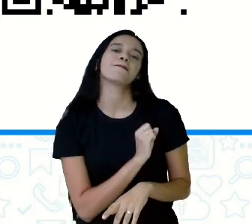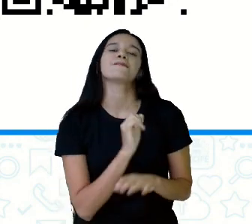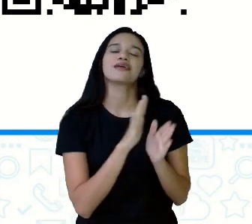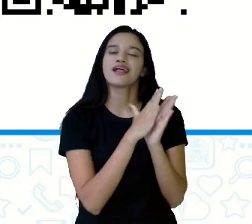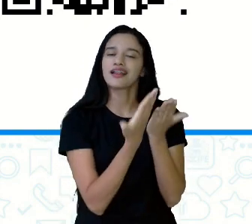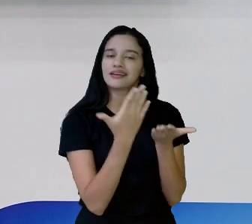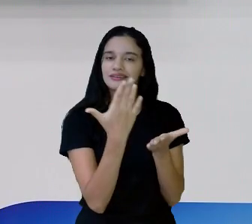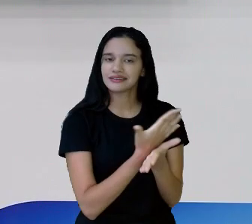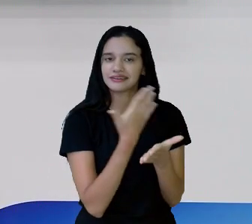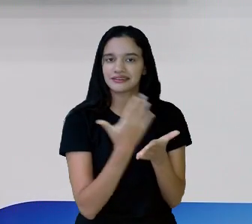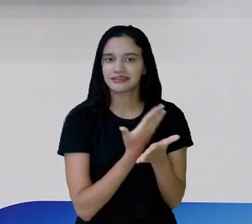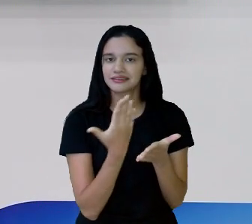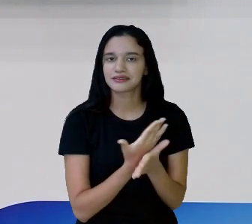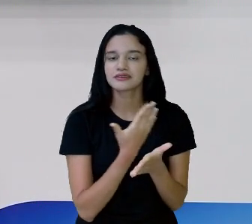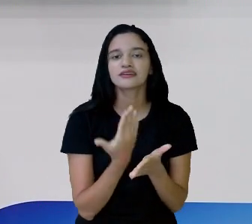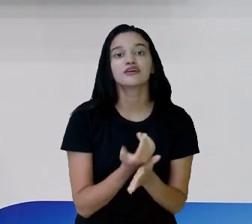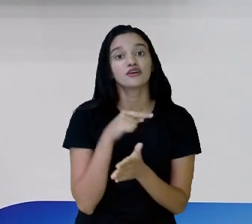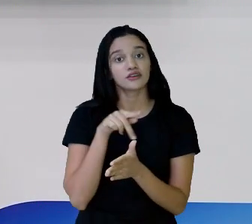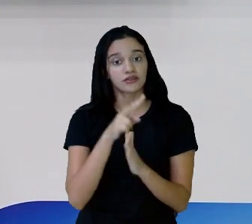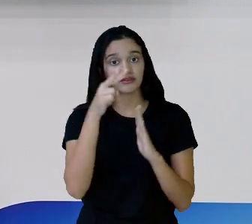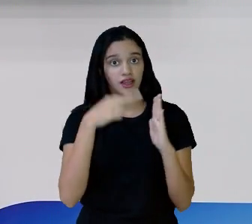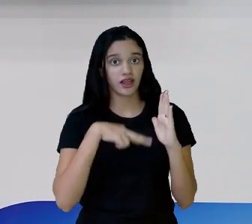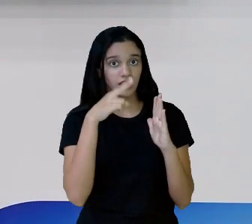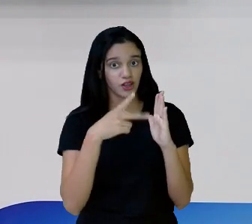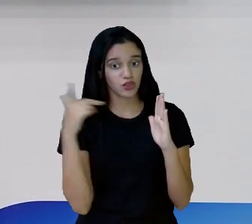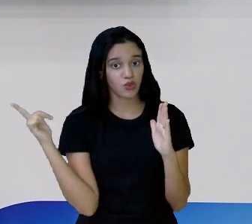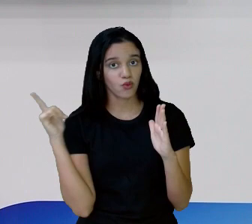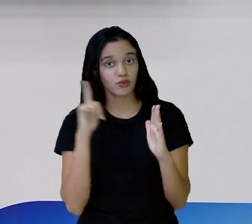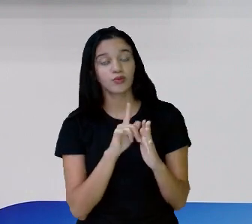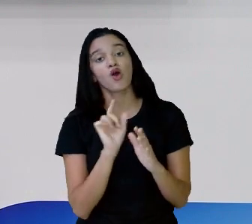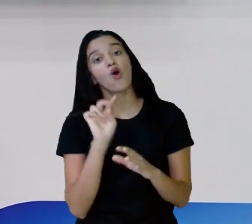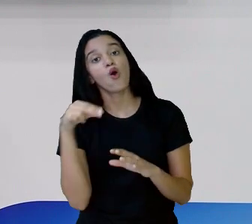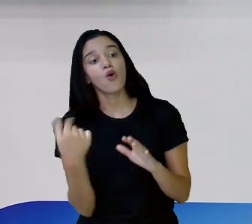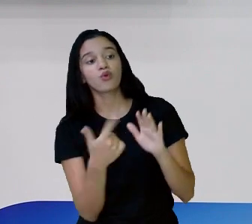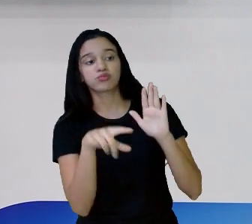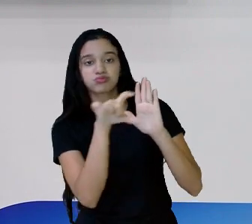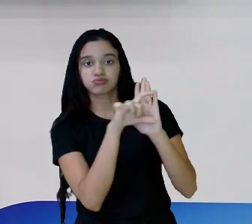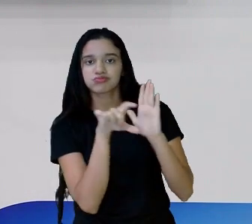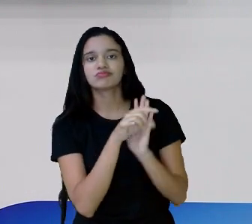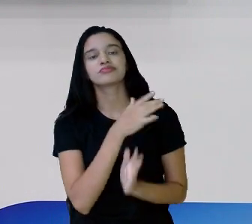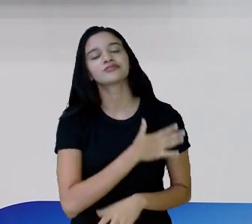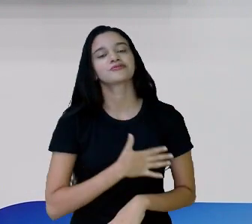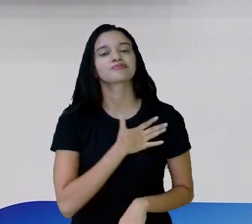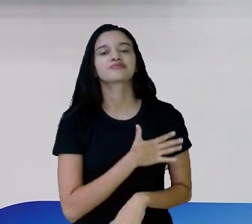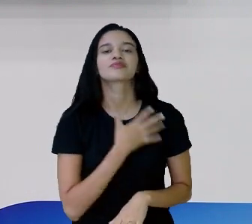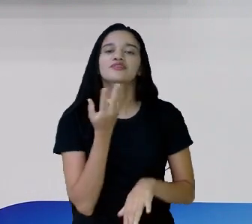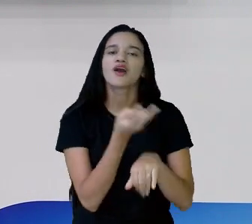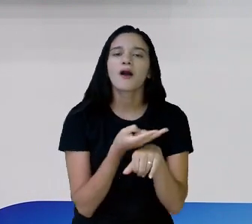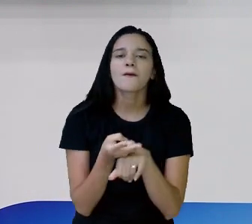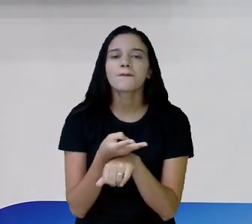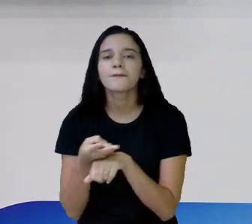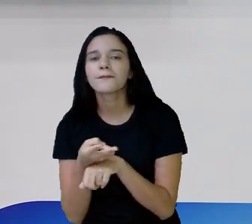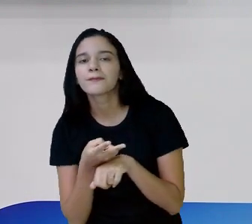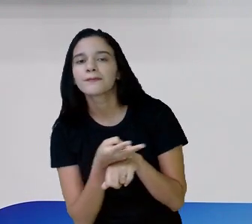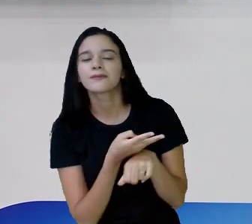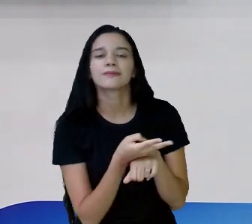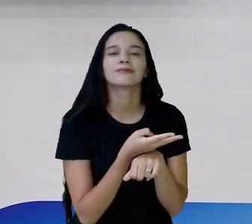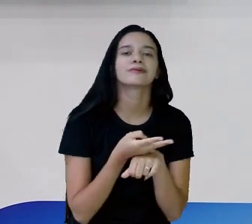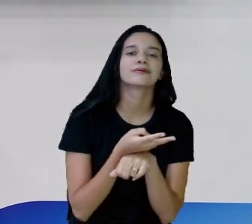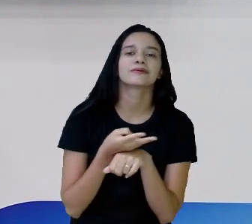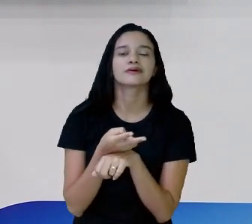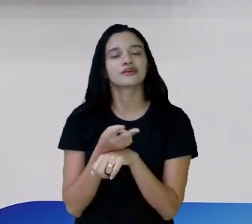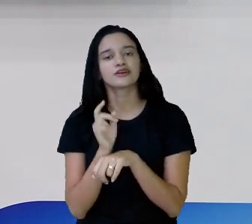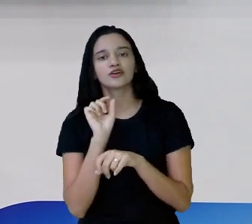livro, li várias vezes. Você vai ler o livro novamente, ou um trecho que você mais gostou, e vai procurar nesse trecho